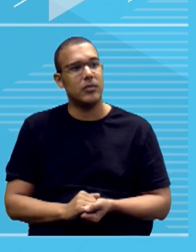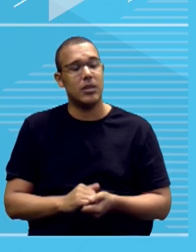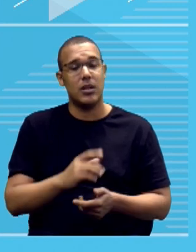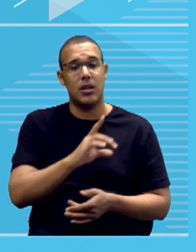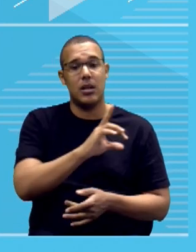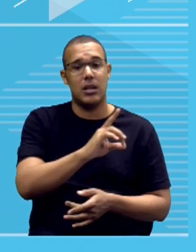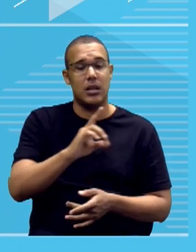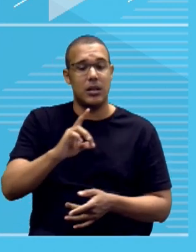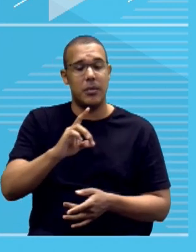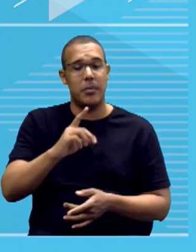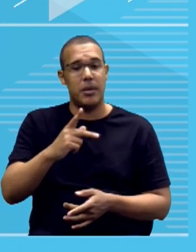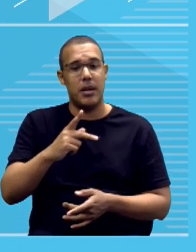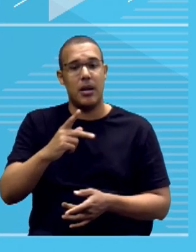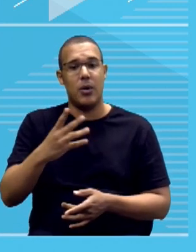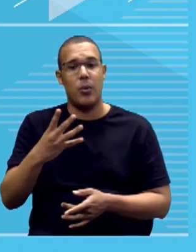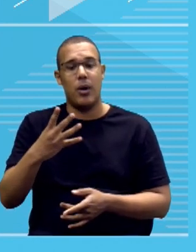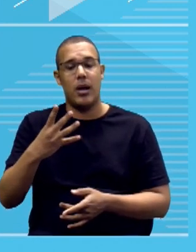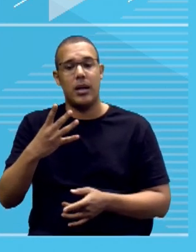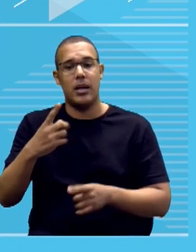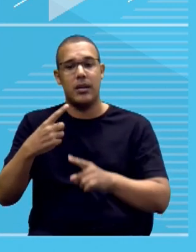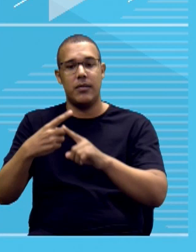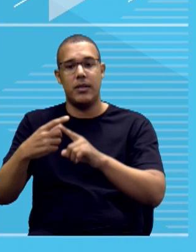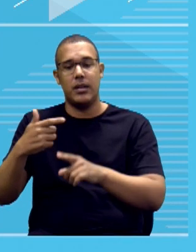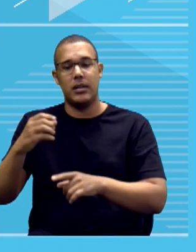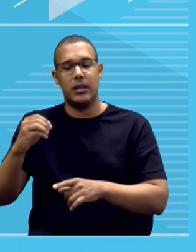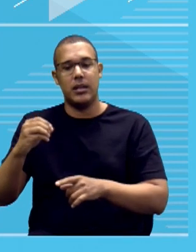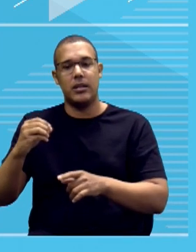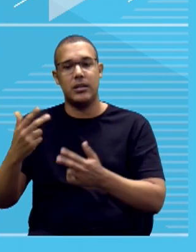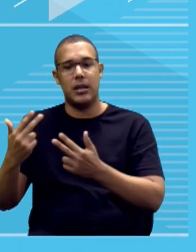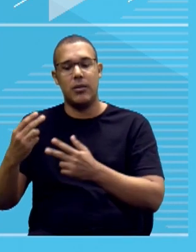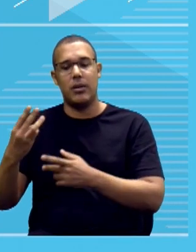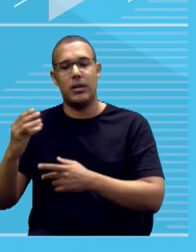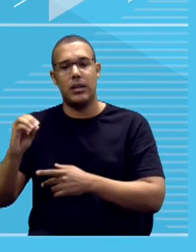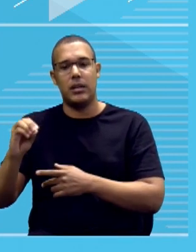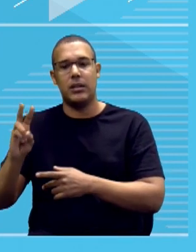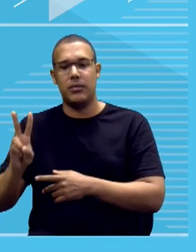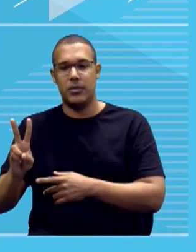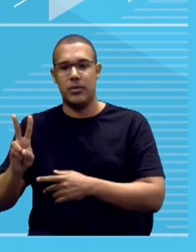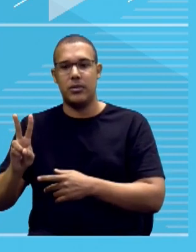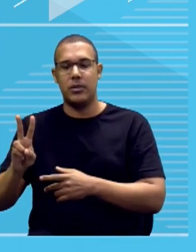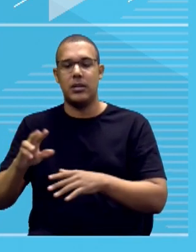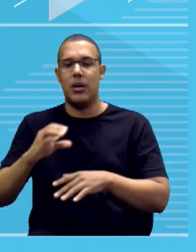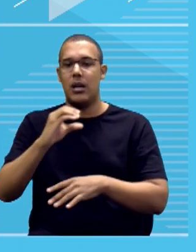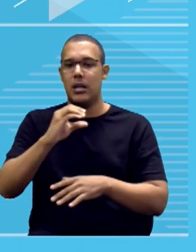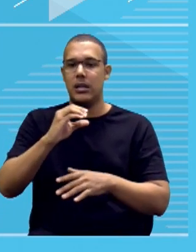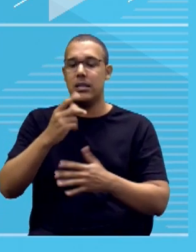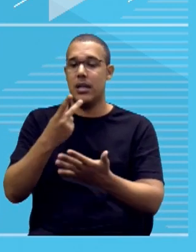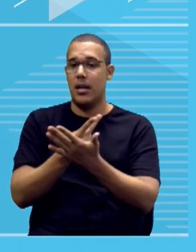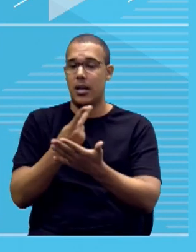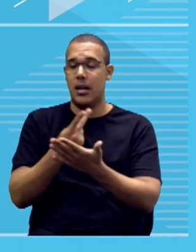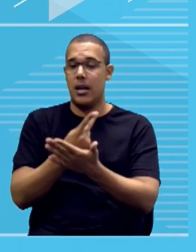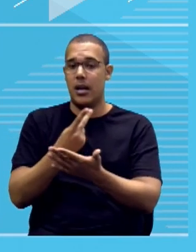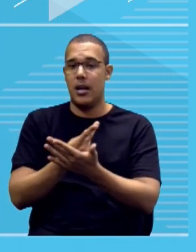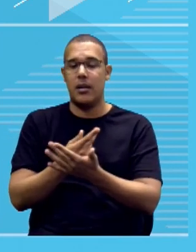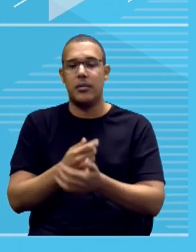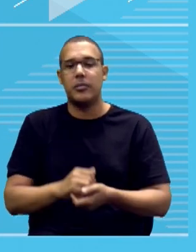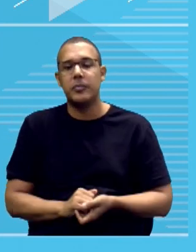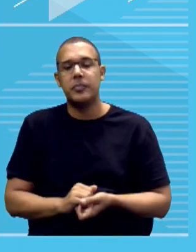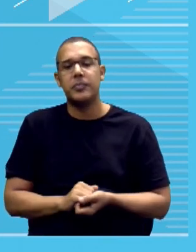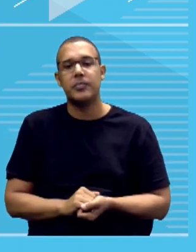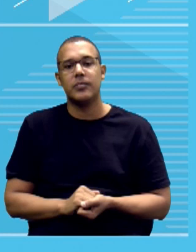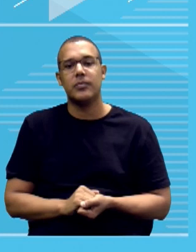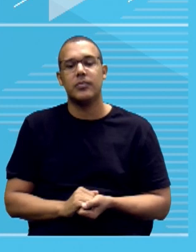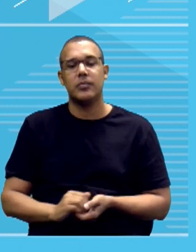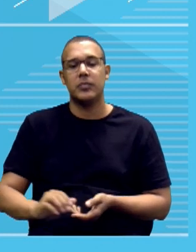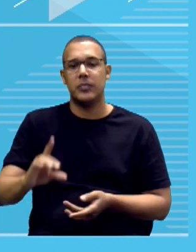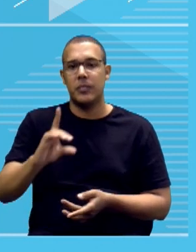que daria 30. Então, a minha DDP seria de 30 volts. Letra C está falsa, porque ele fala que vale 20. Letra